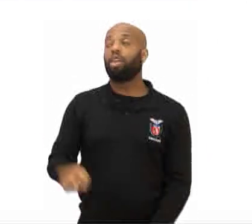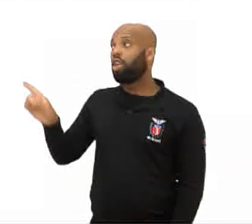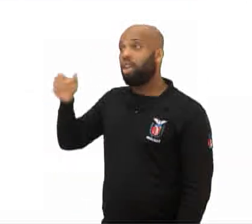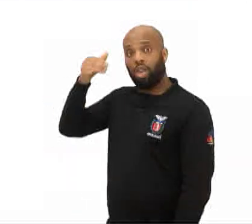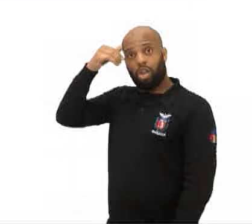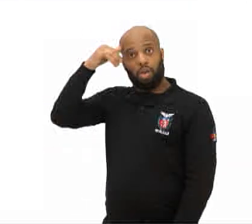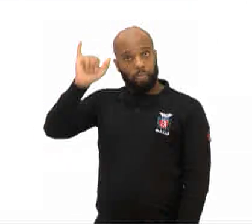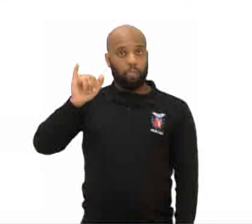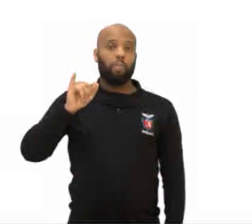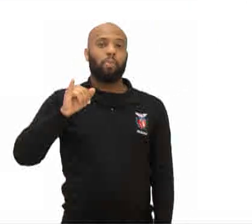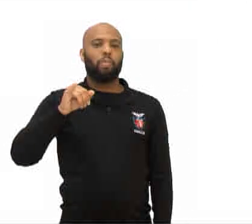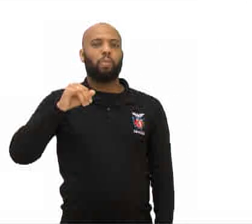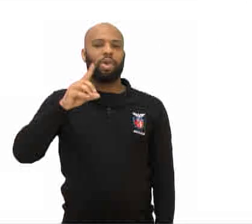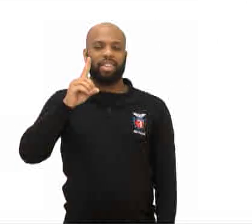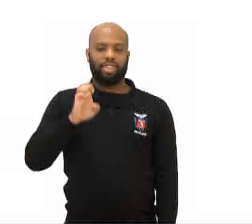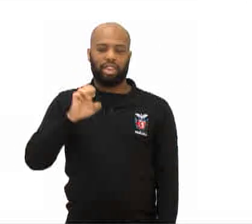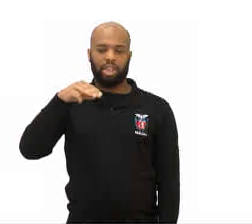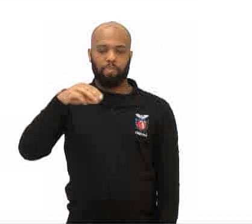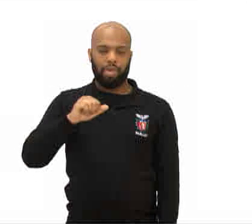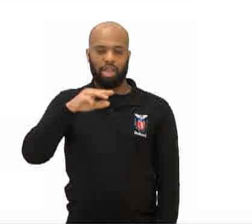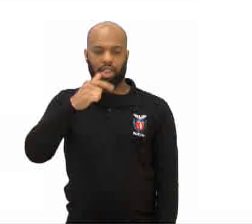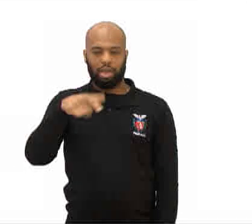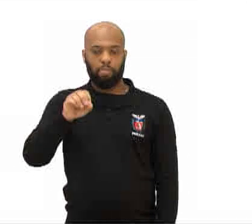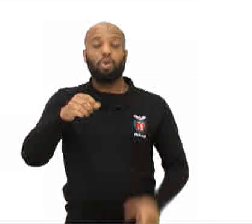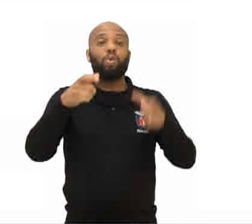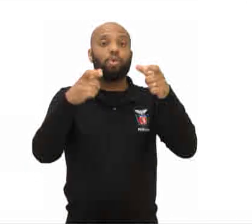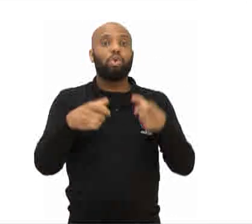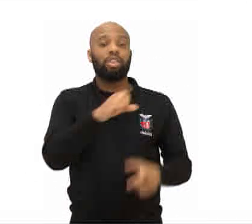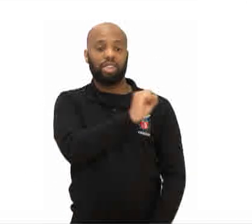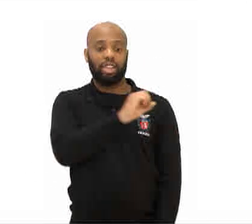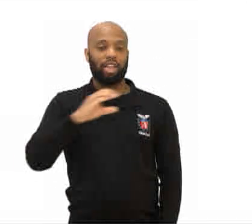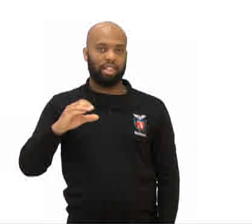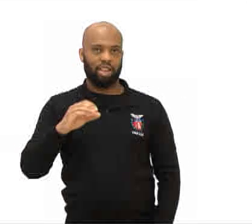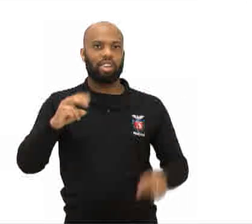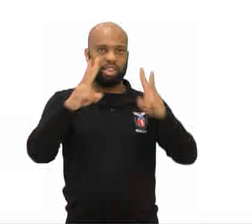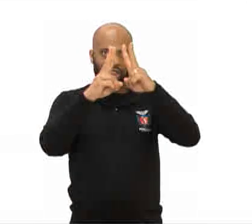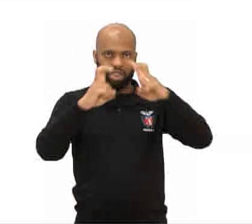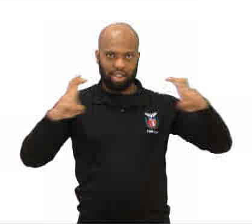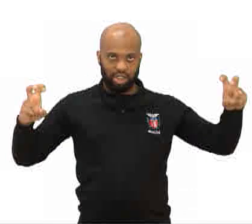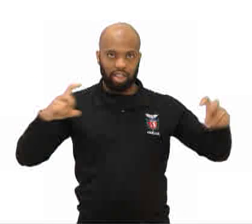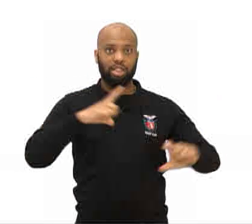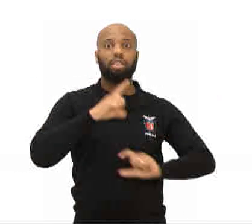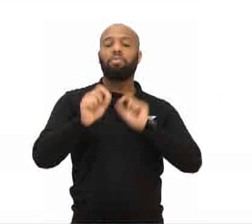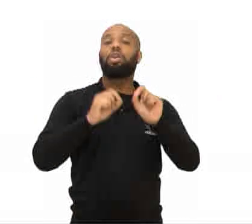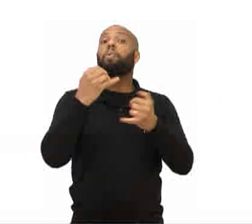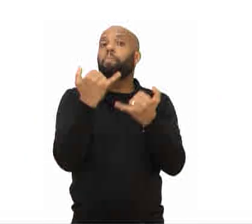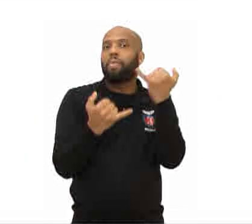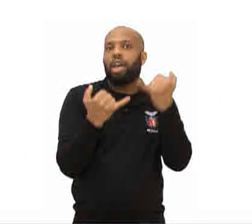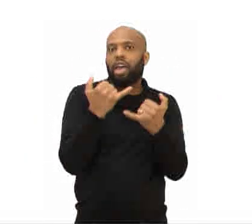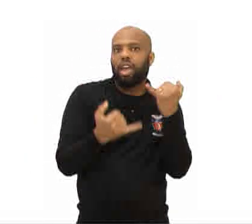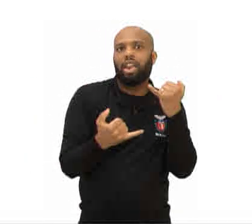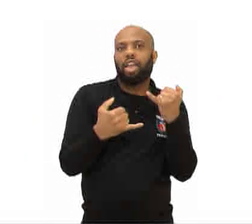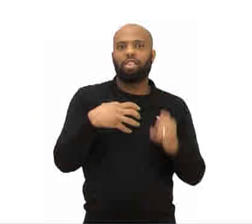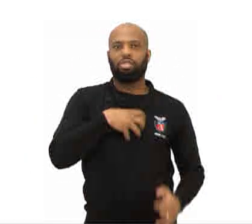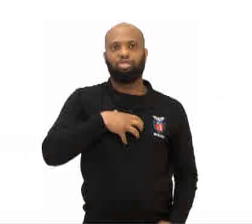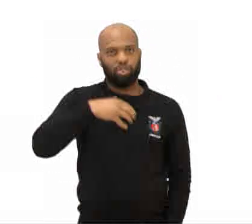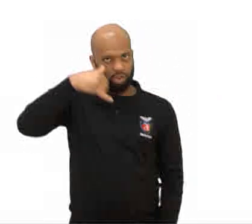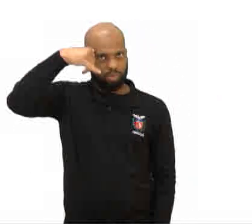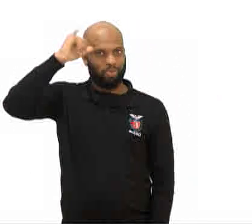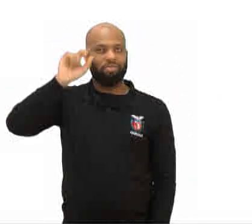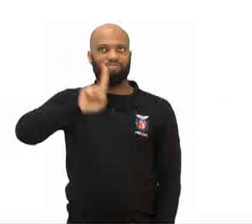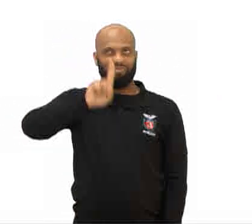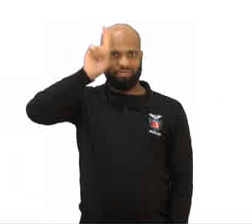é uma referência de Santa Catarina, ali da região de Florianópolis, ele é semelhante ao Bumba Meu Boi, ao